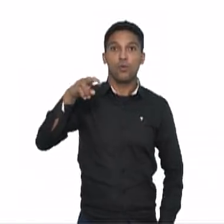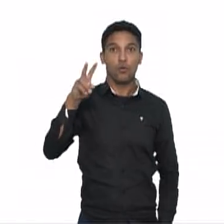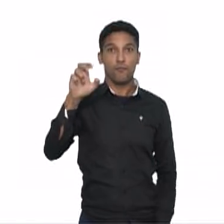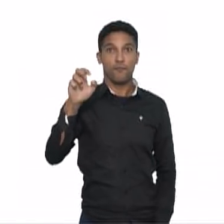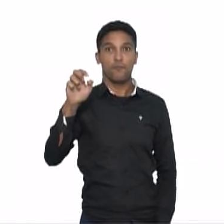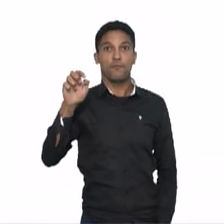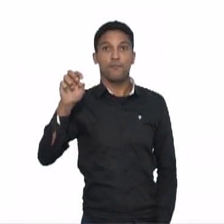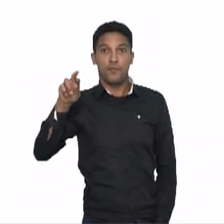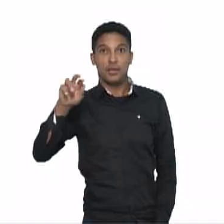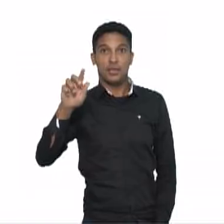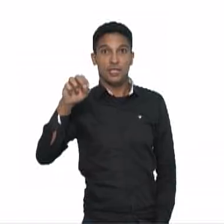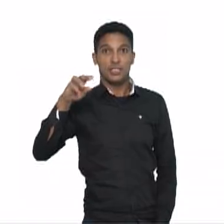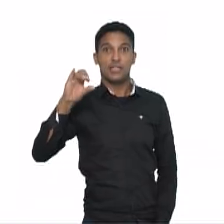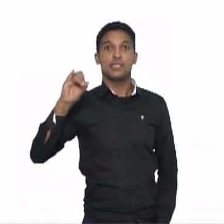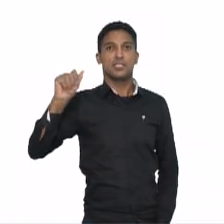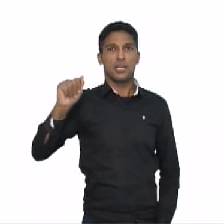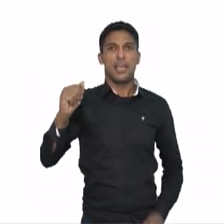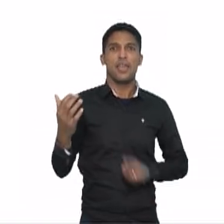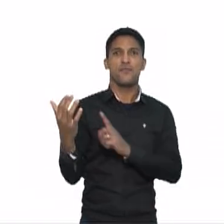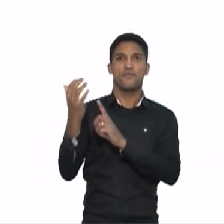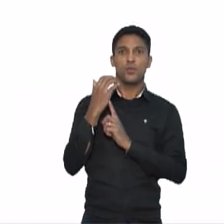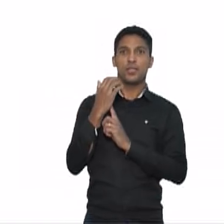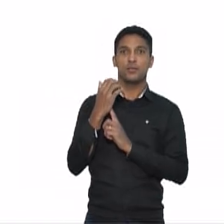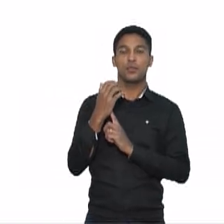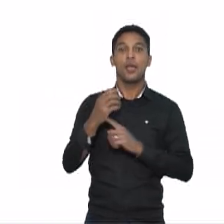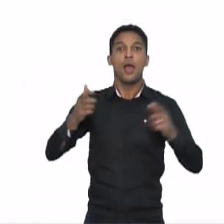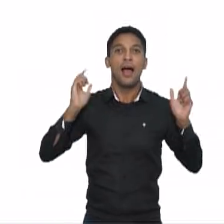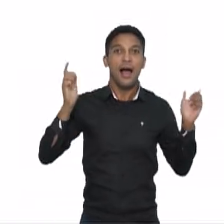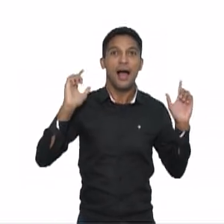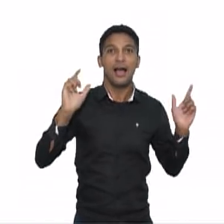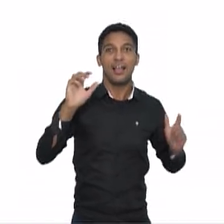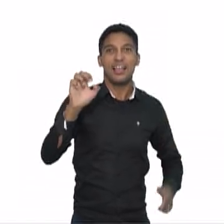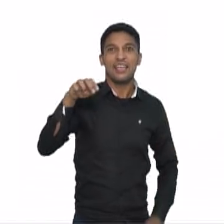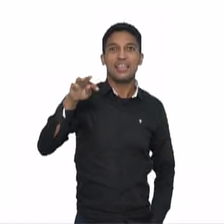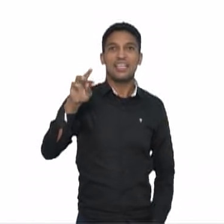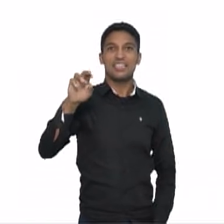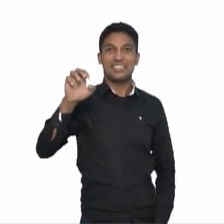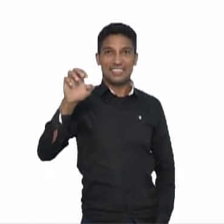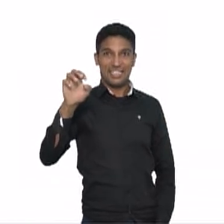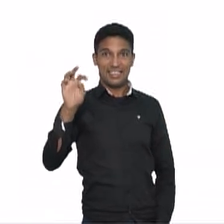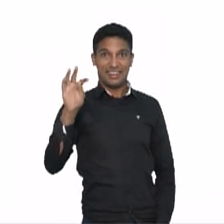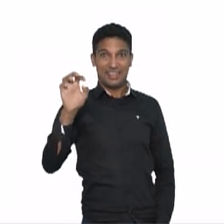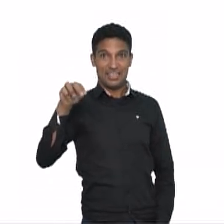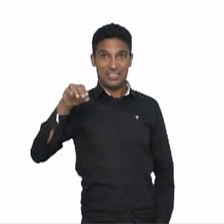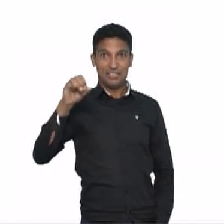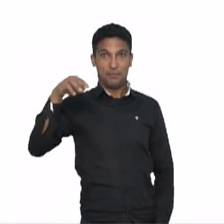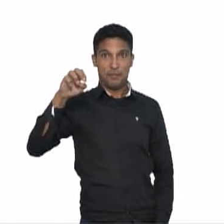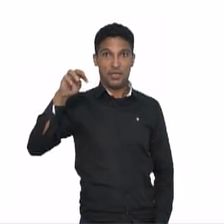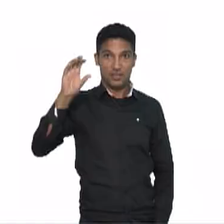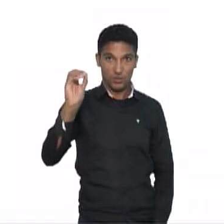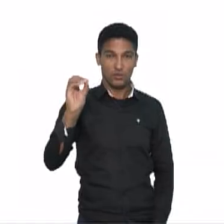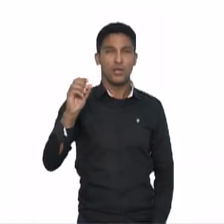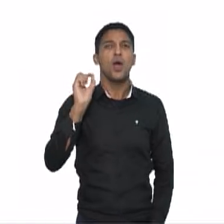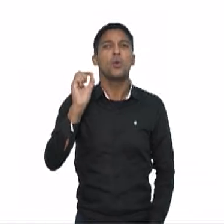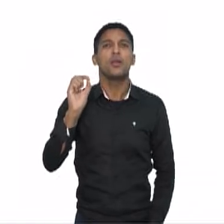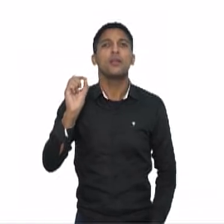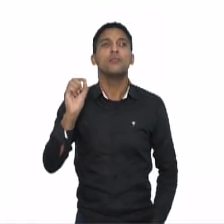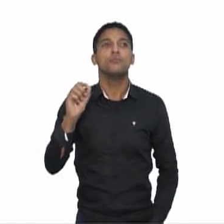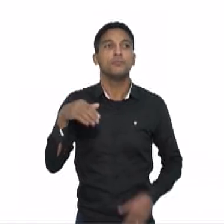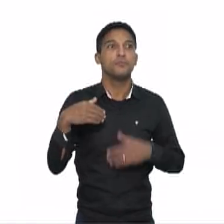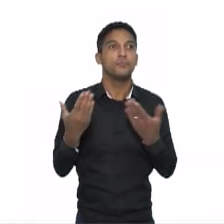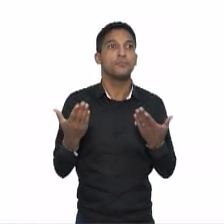consumir entretenimento. Essa tendência tem a ver com a falta de curiosidade do público